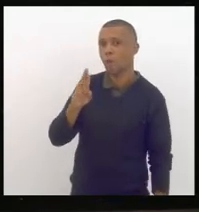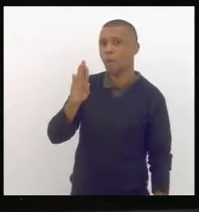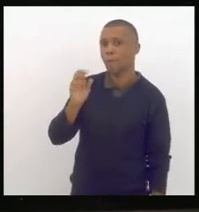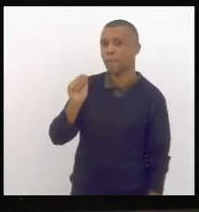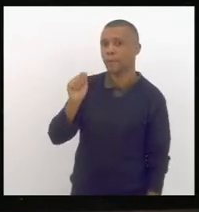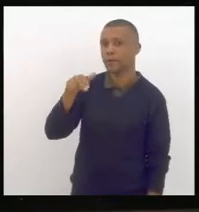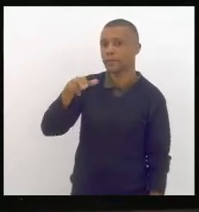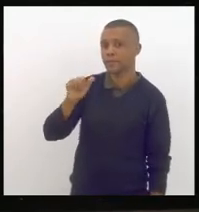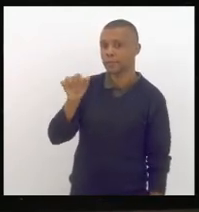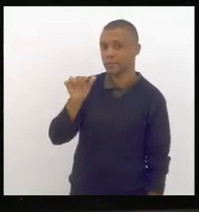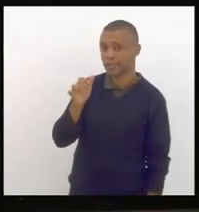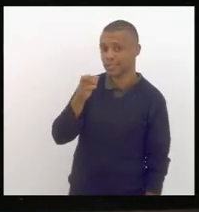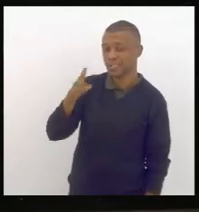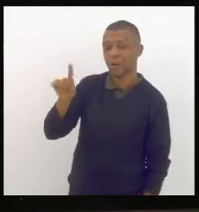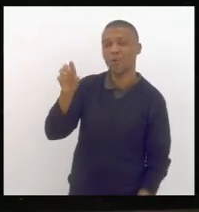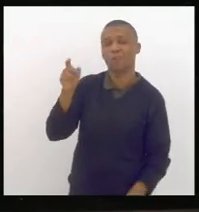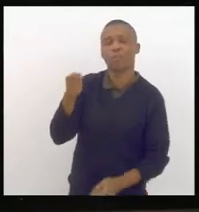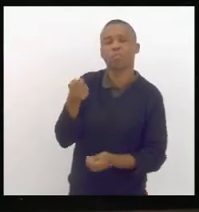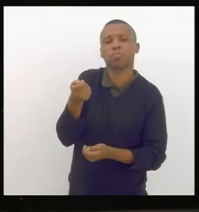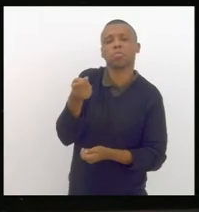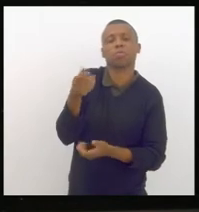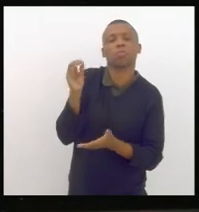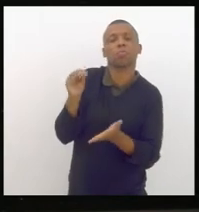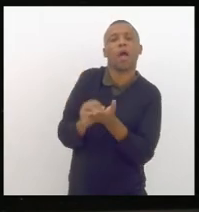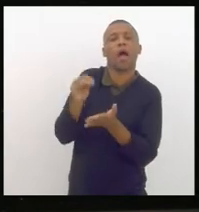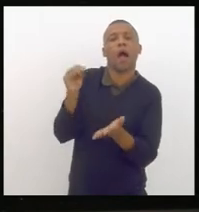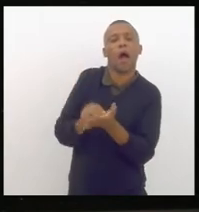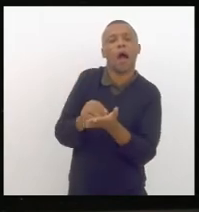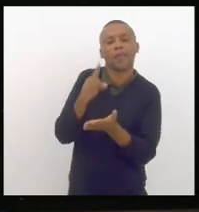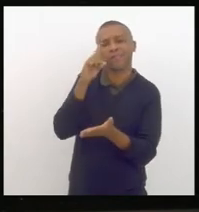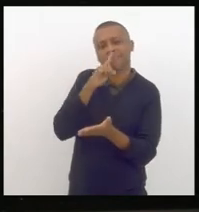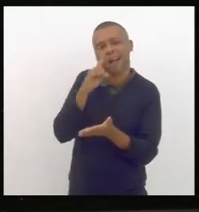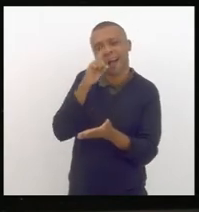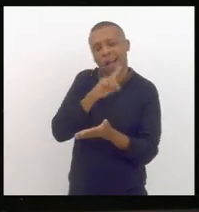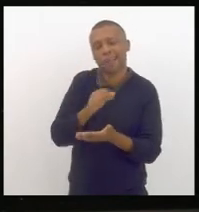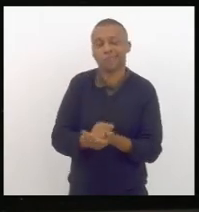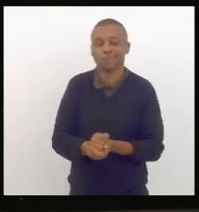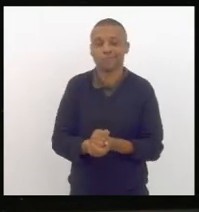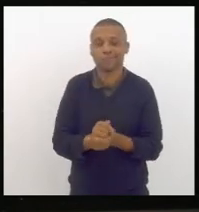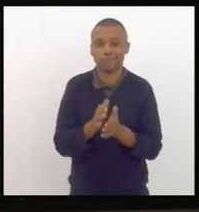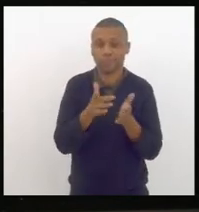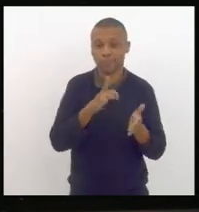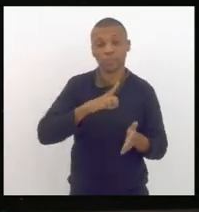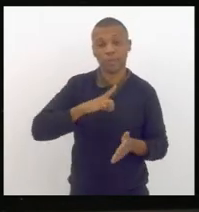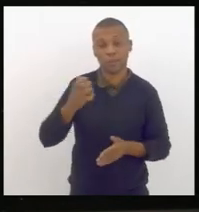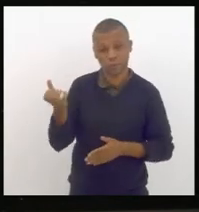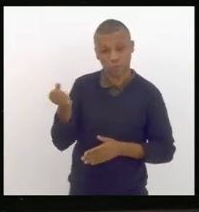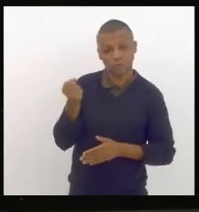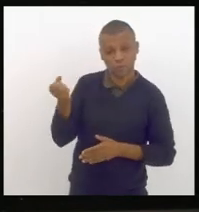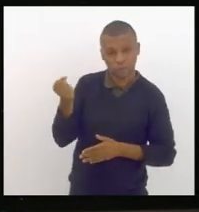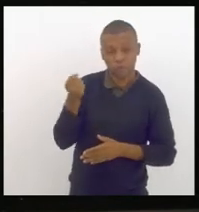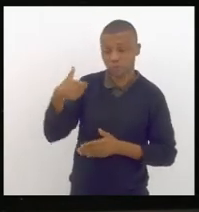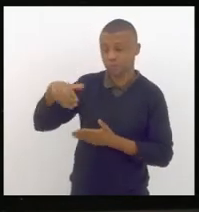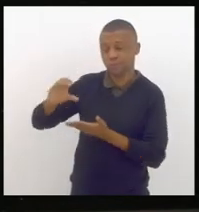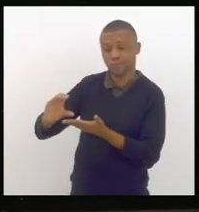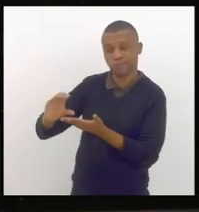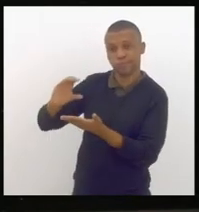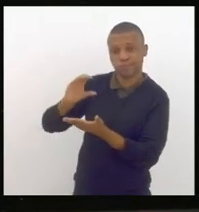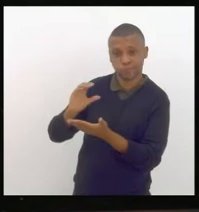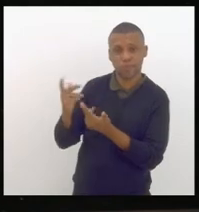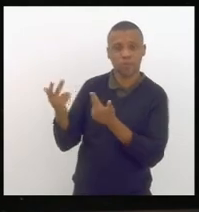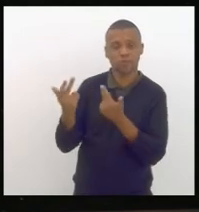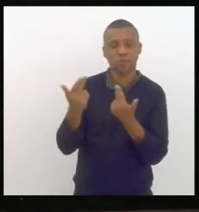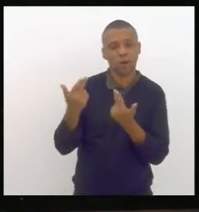incipientes ou descontinuadas. Existe um fundo, já aqui dito pelo deputado Luiz Paulo, que criado